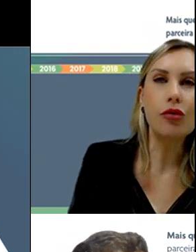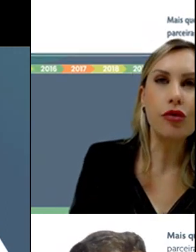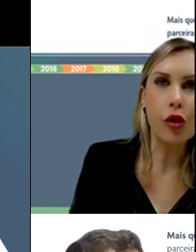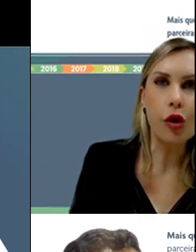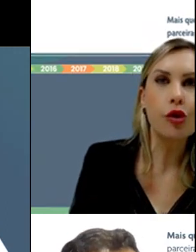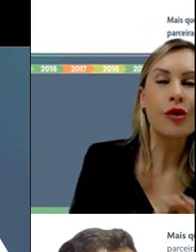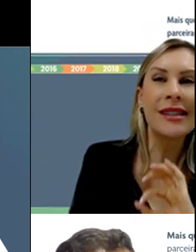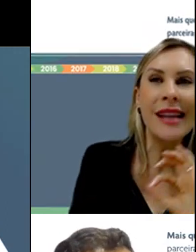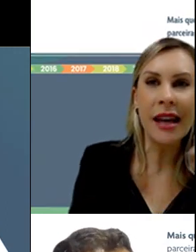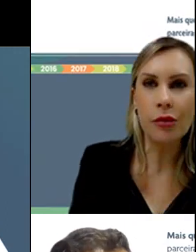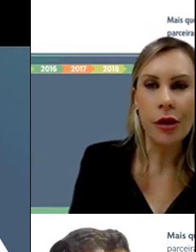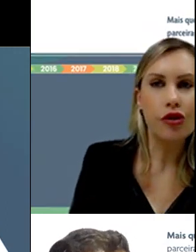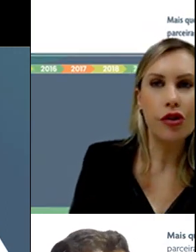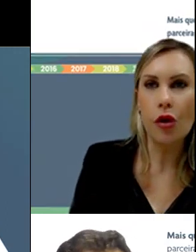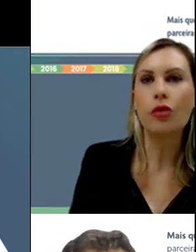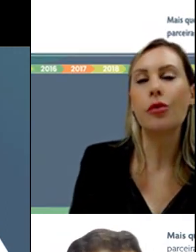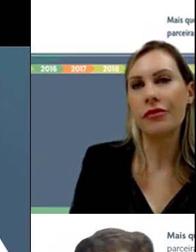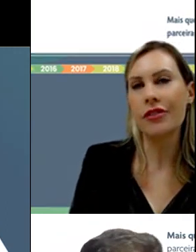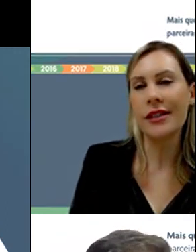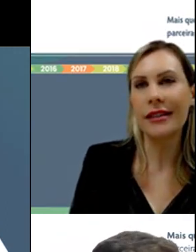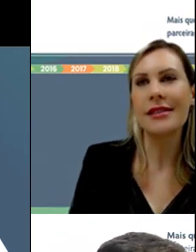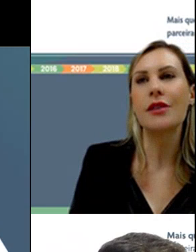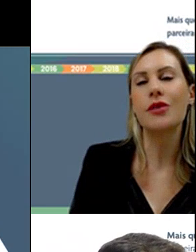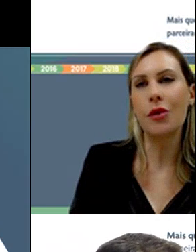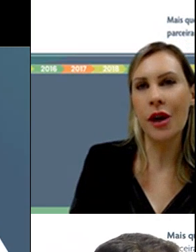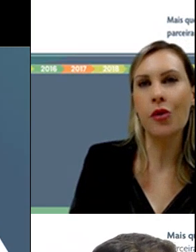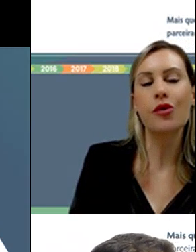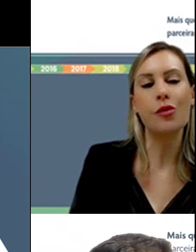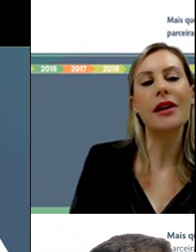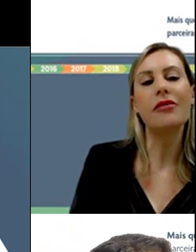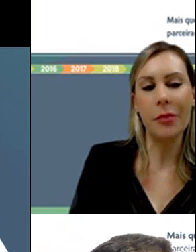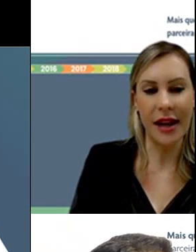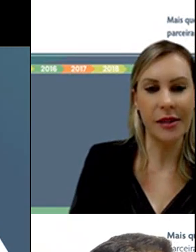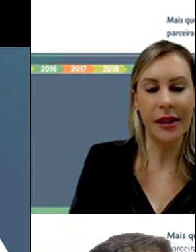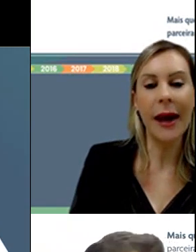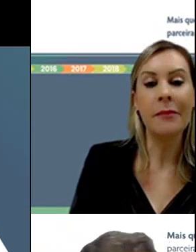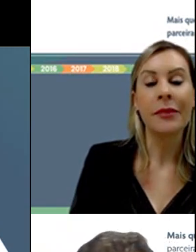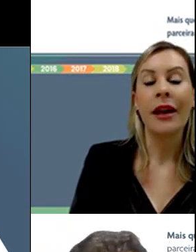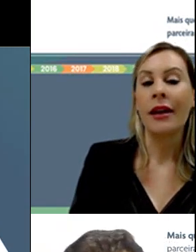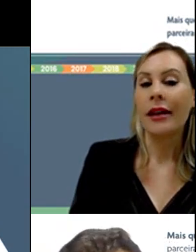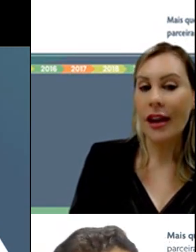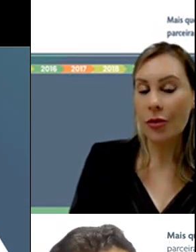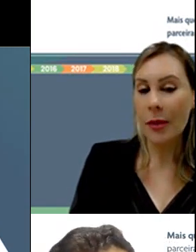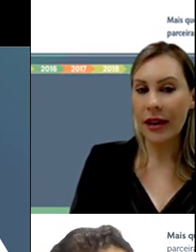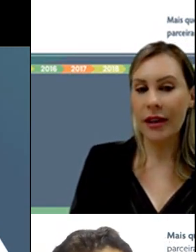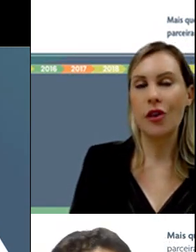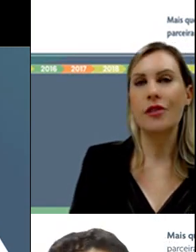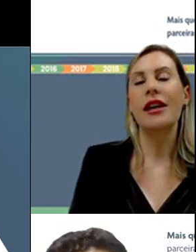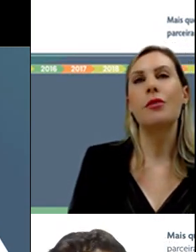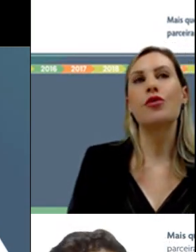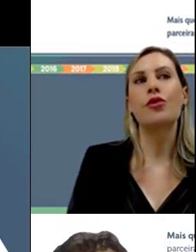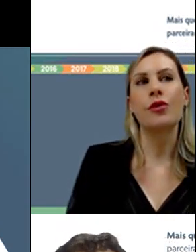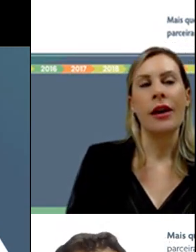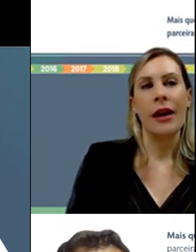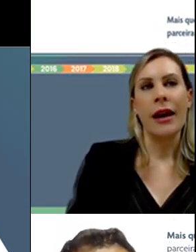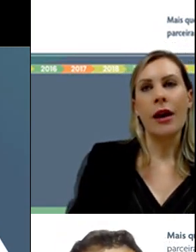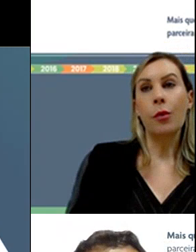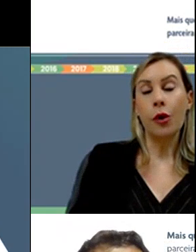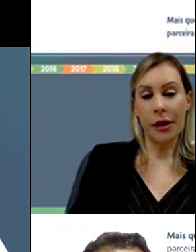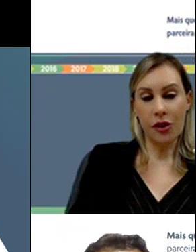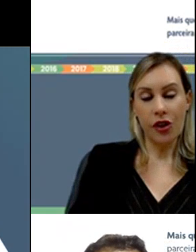tem nenhum desconto, zero desconto para você trazer o seu recurso para a Funpresp, tá? Cashback, nós